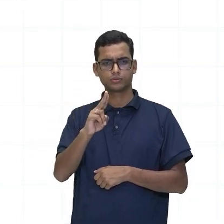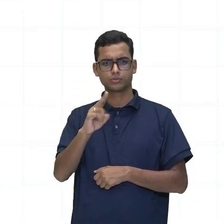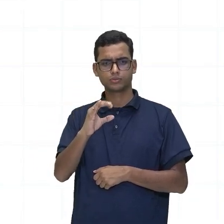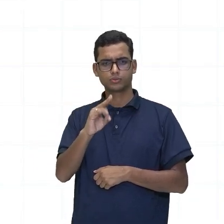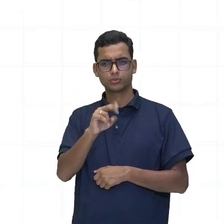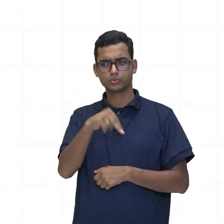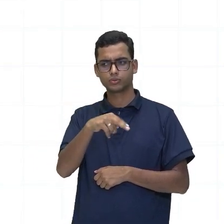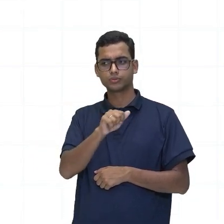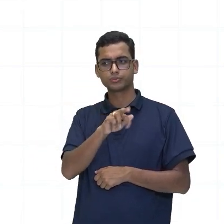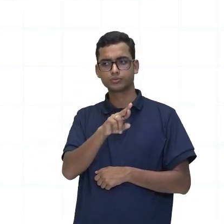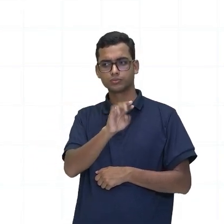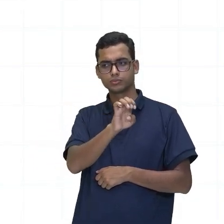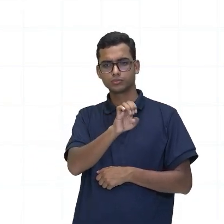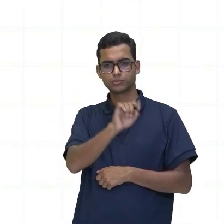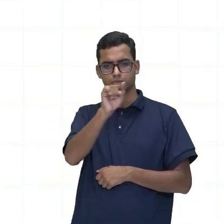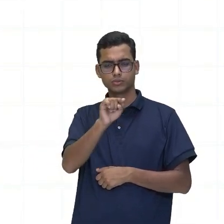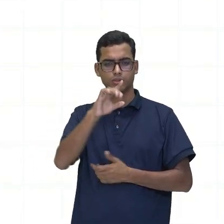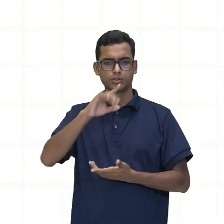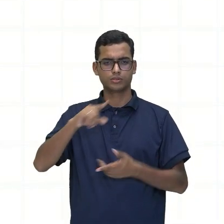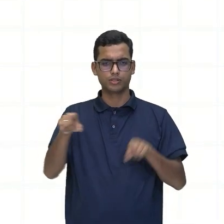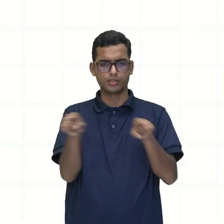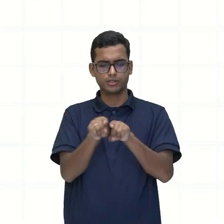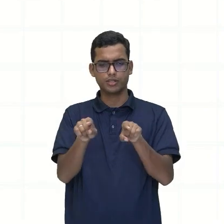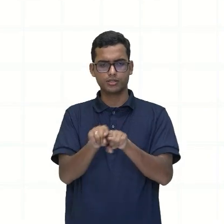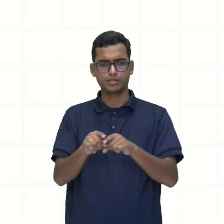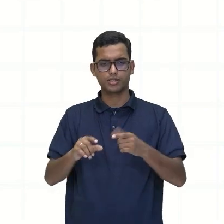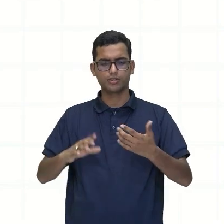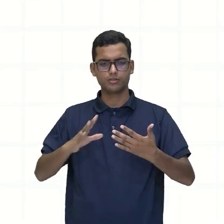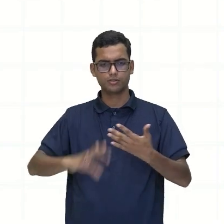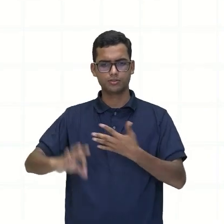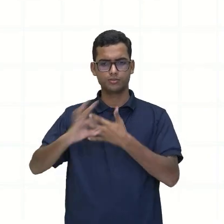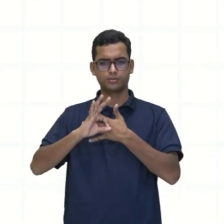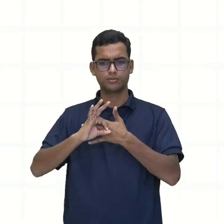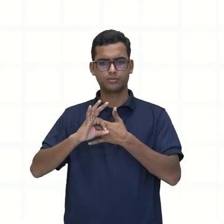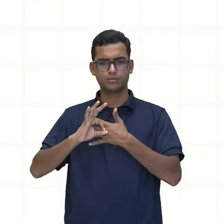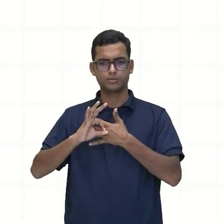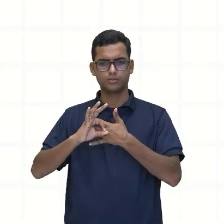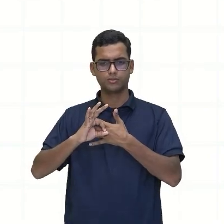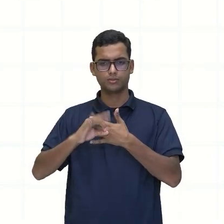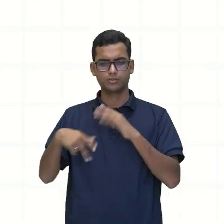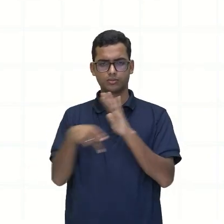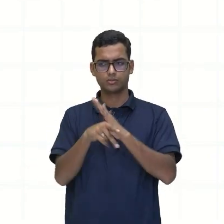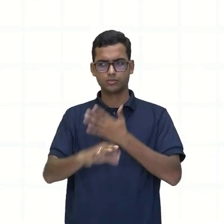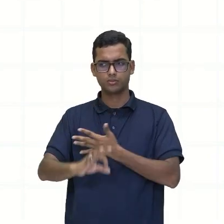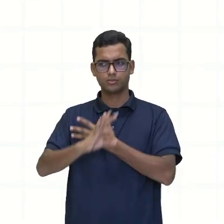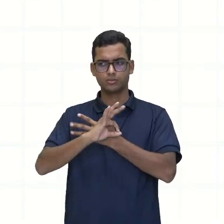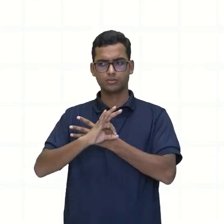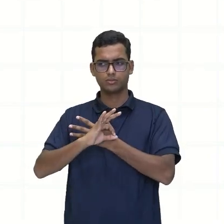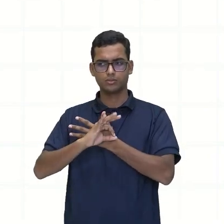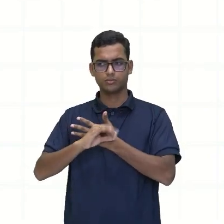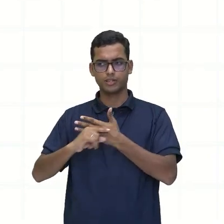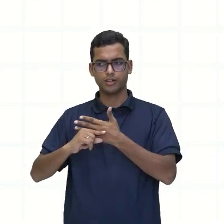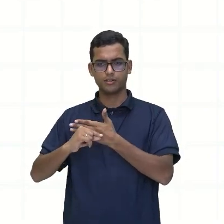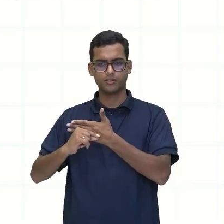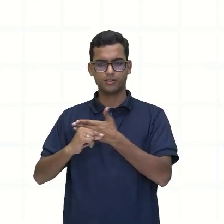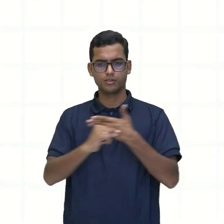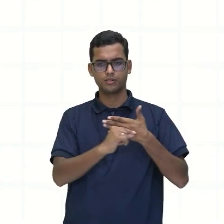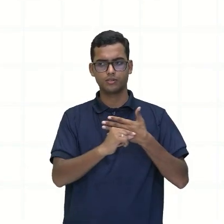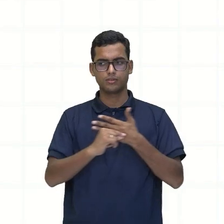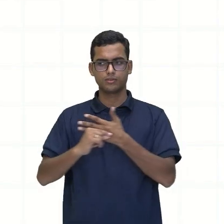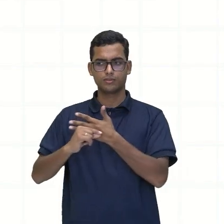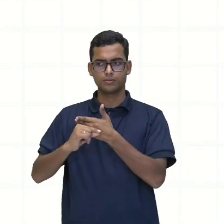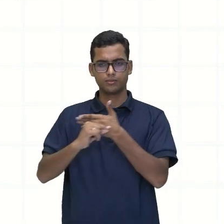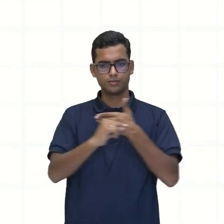Gosta de tucunaré. Gosta de tucunaré. Quem é que gosta de tucunaré? Quem é que vai dar vida a essa oração,